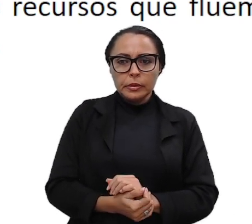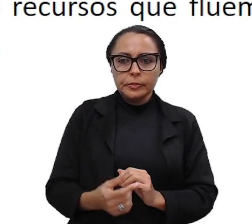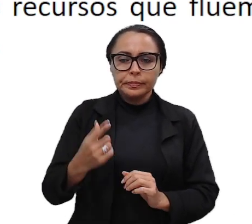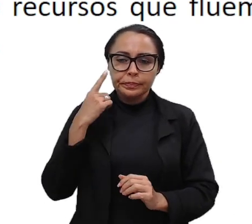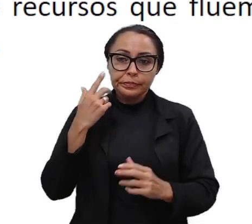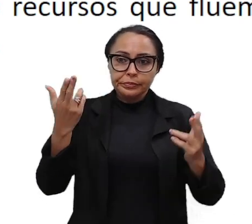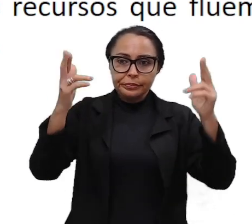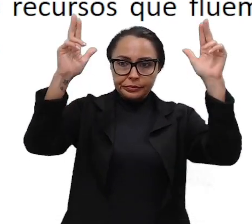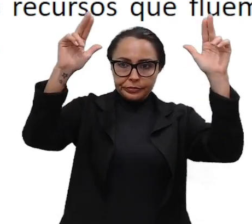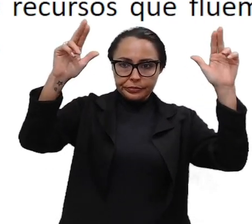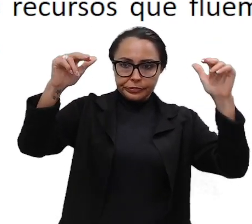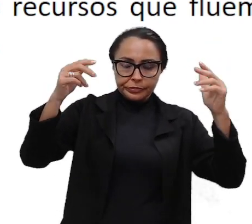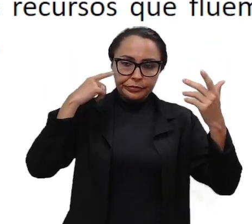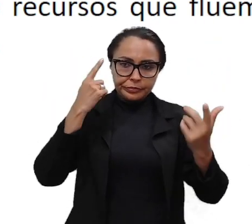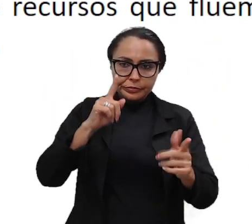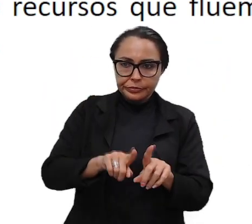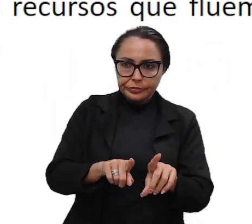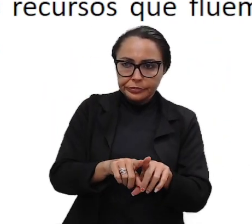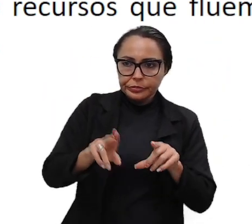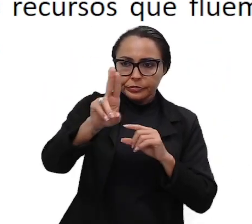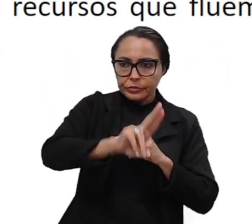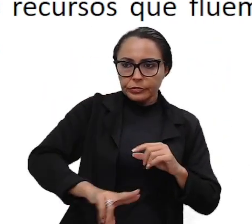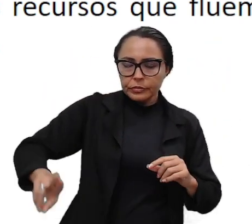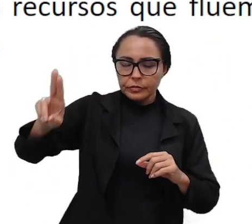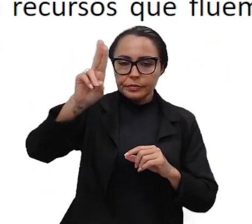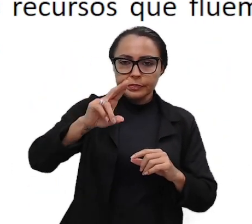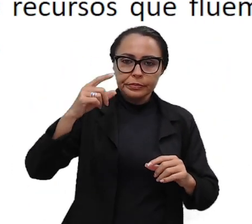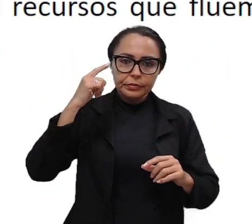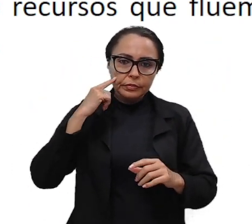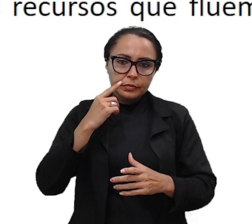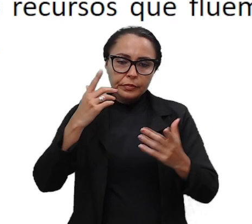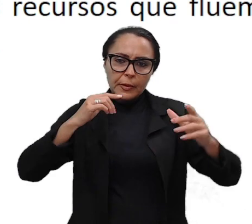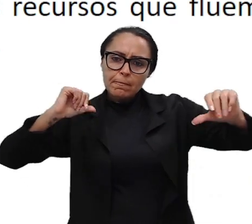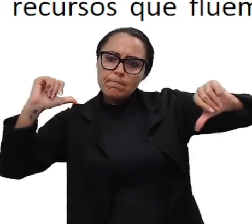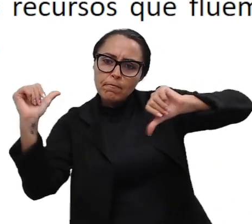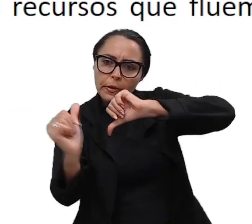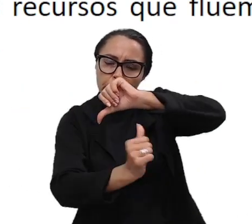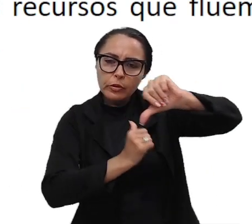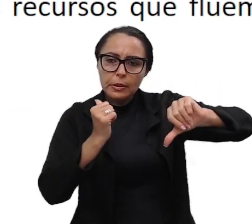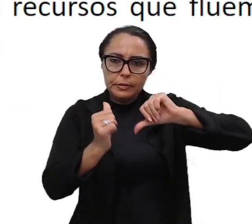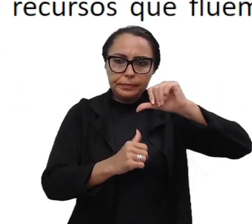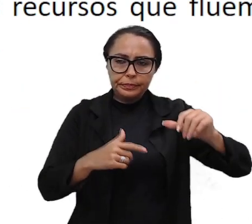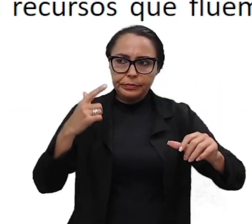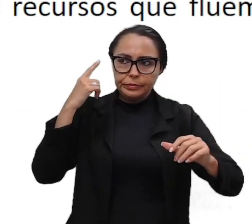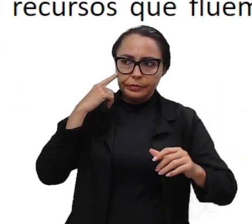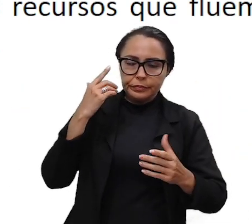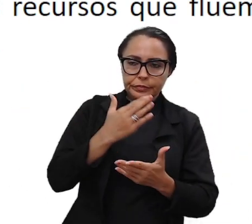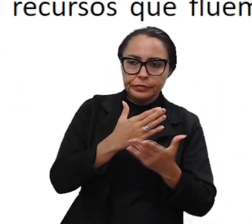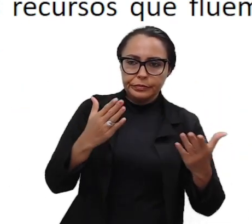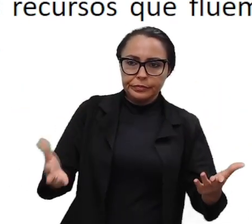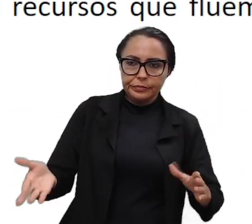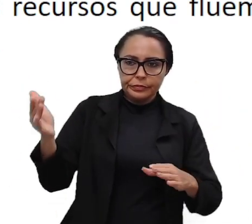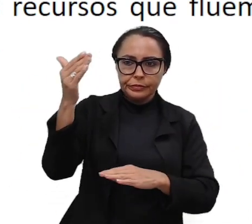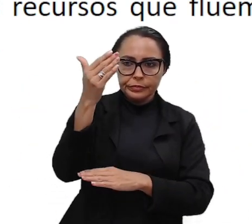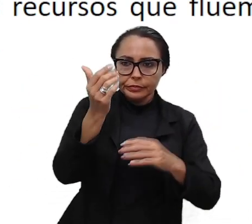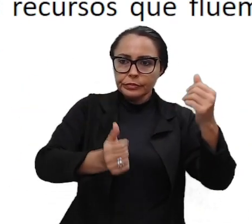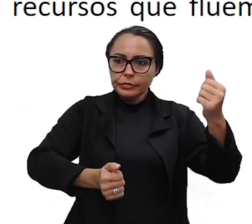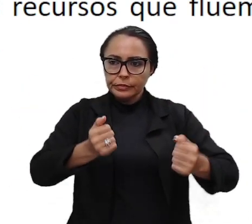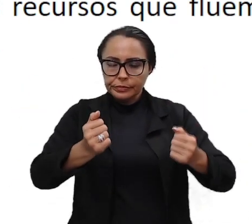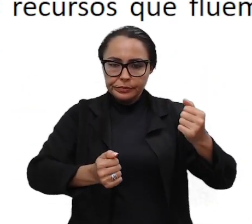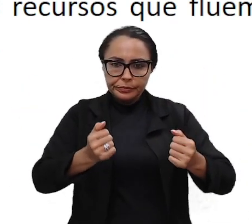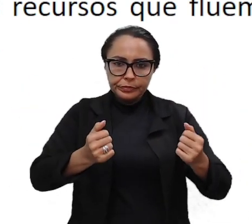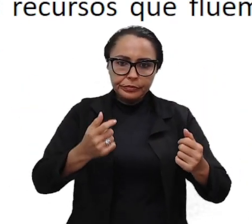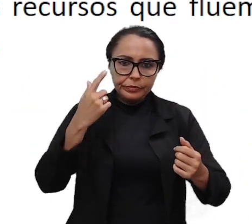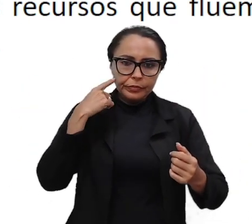ocasionalmente, o termo é também utilizado para descrever recursos transformados, como quartos de hotéis, automóveis, de